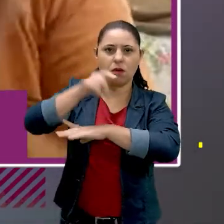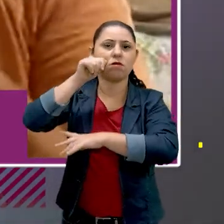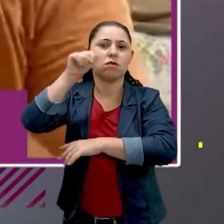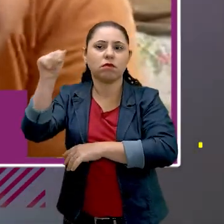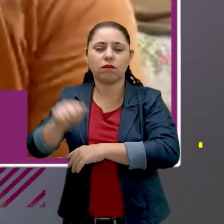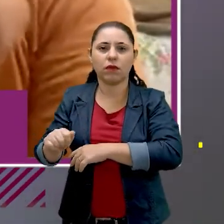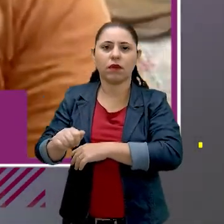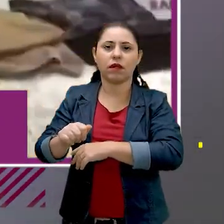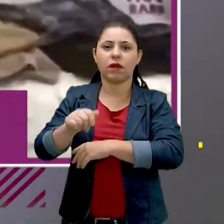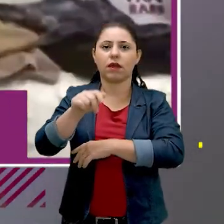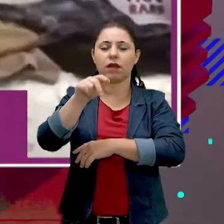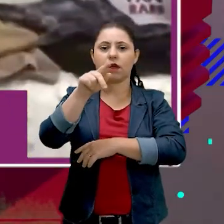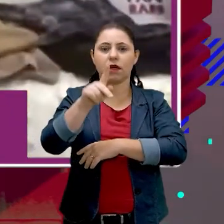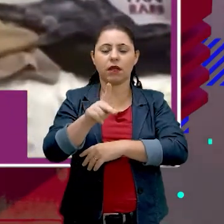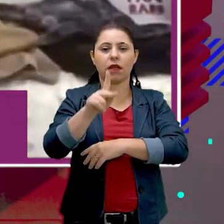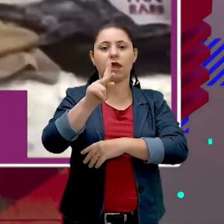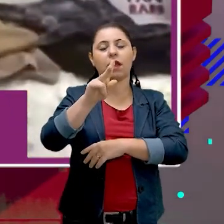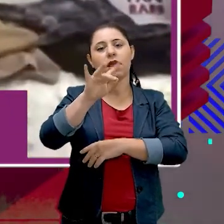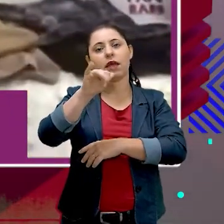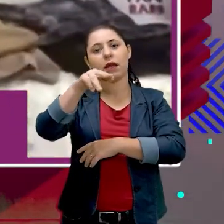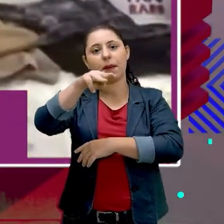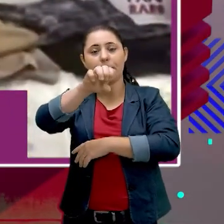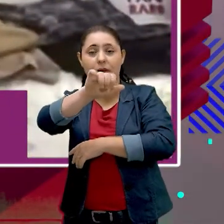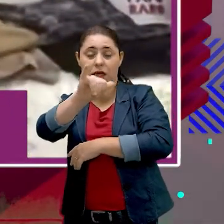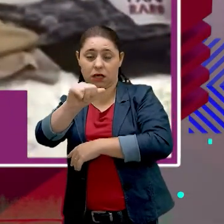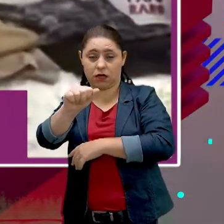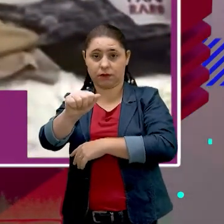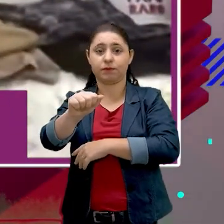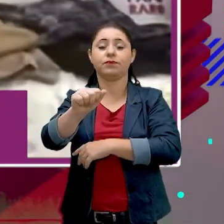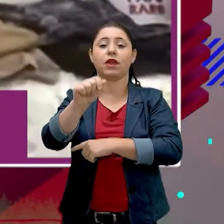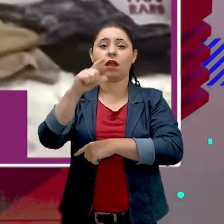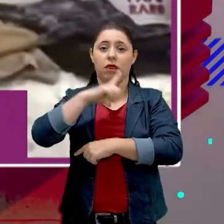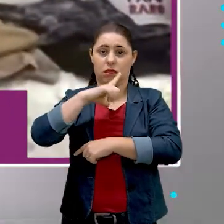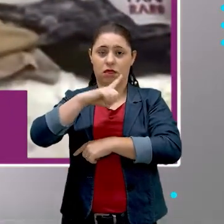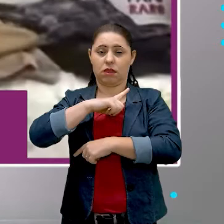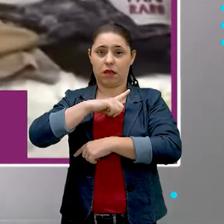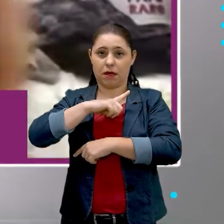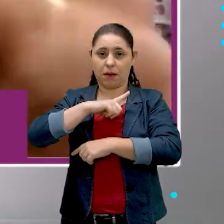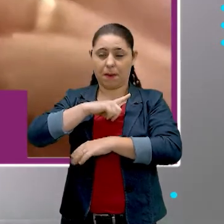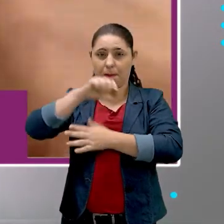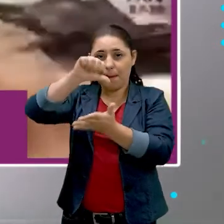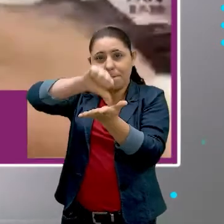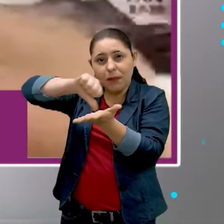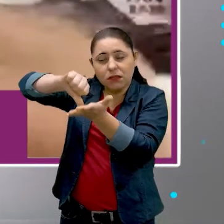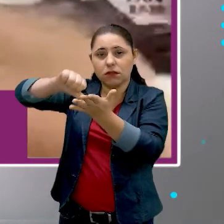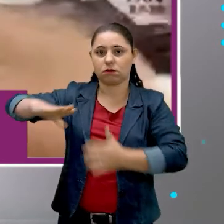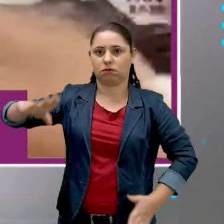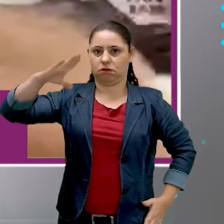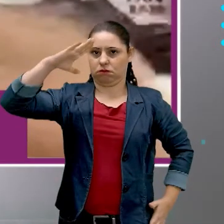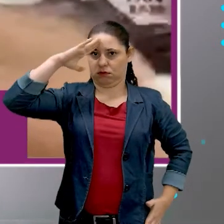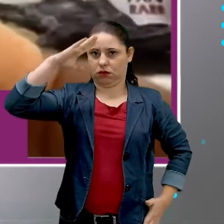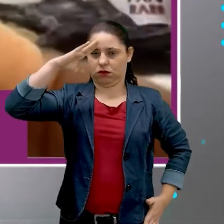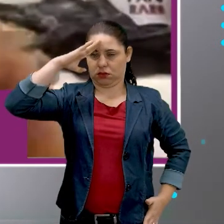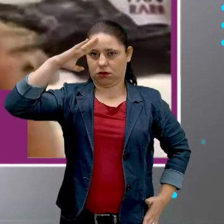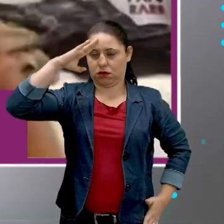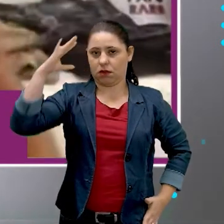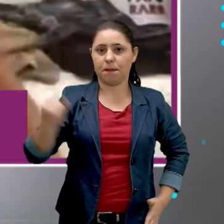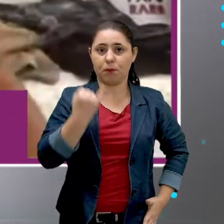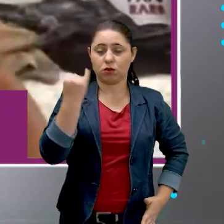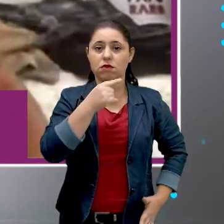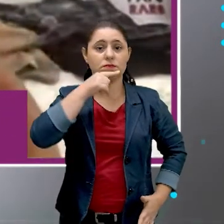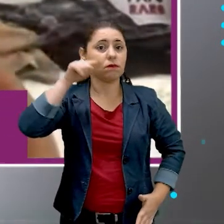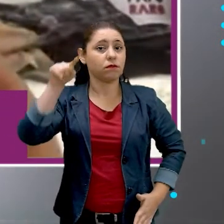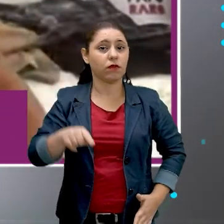Ucrânia, tomou uma região chamada Crimeia, que é uma península ao sul da Ucrânia, onde tem uma base militar muito importante